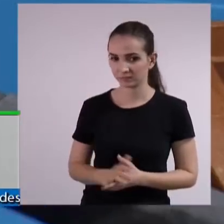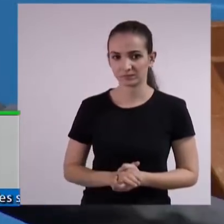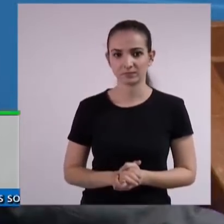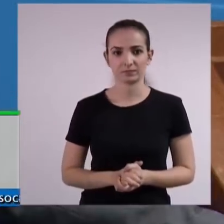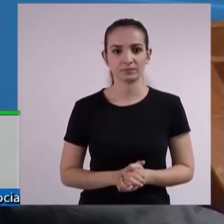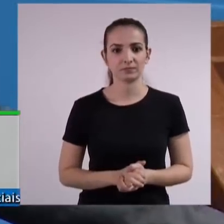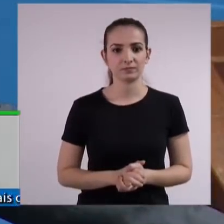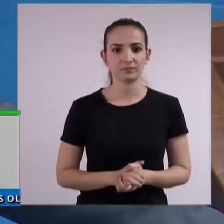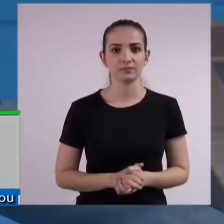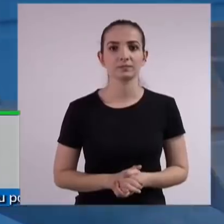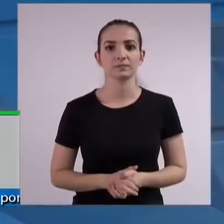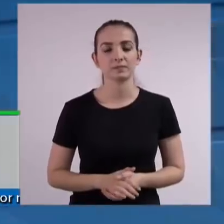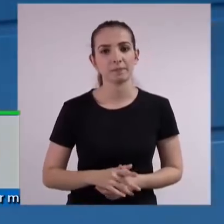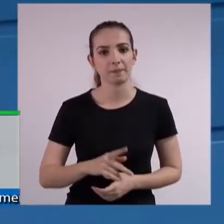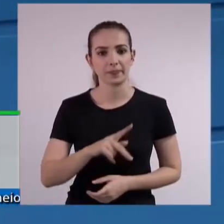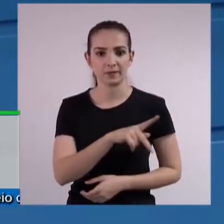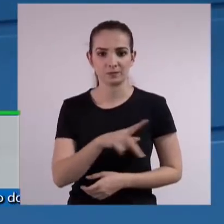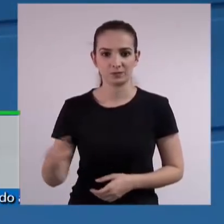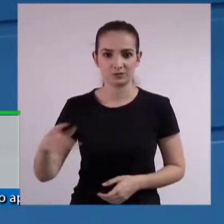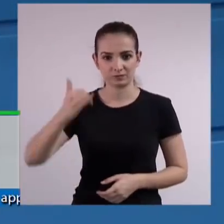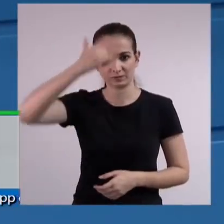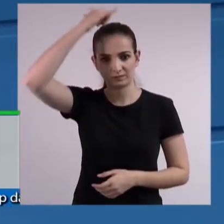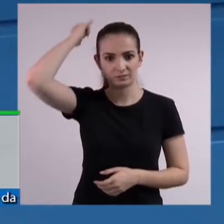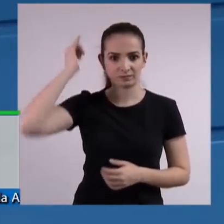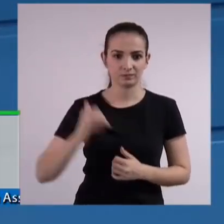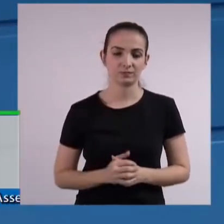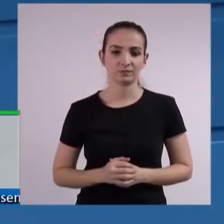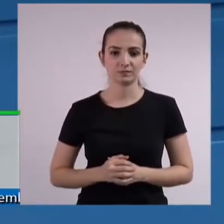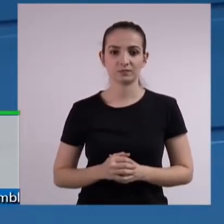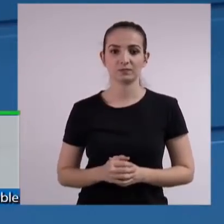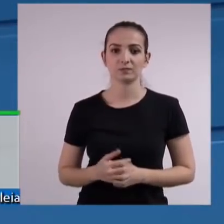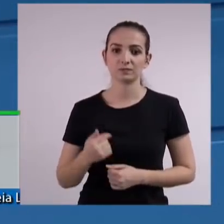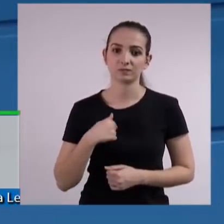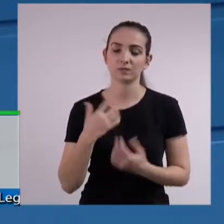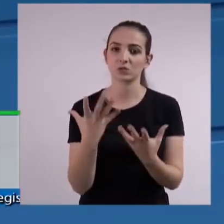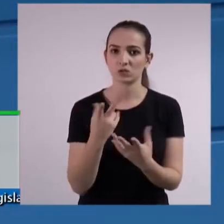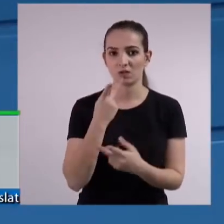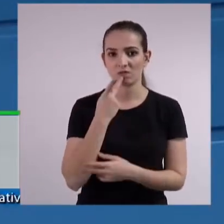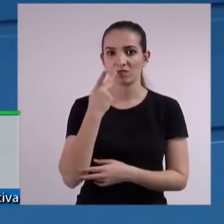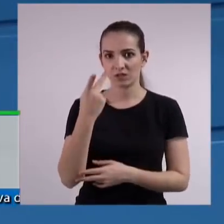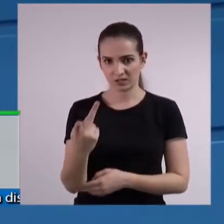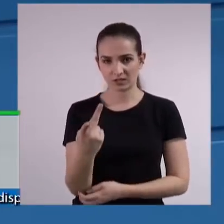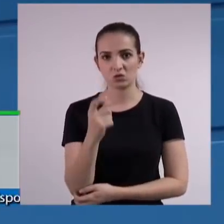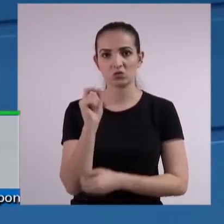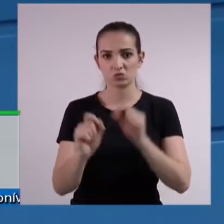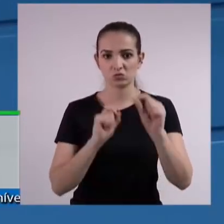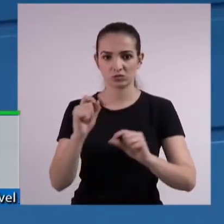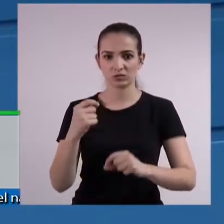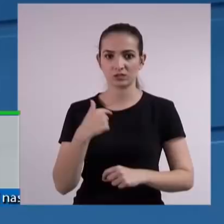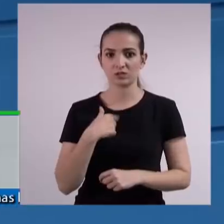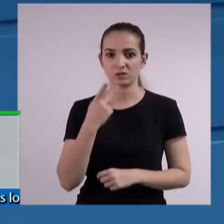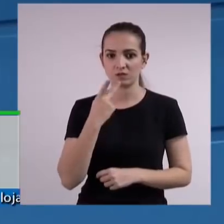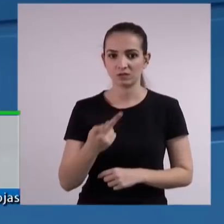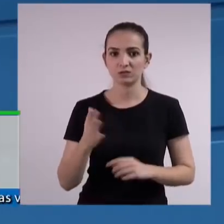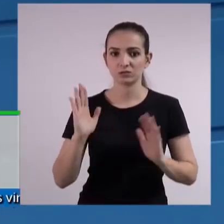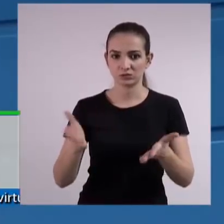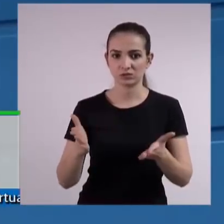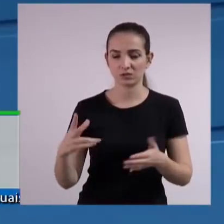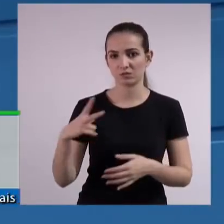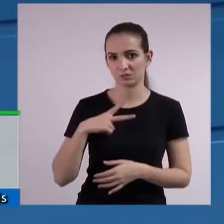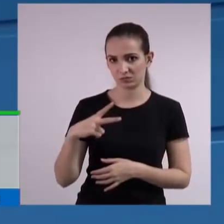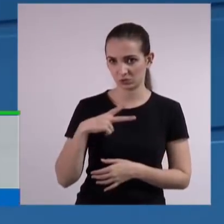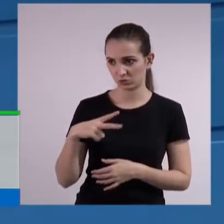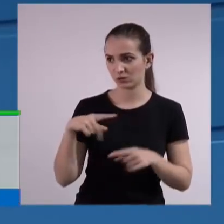Kemp. Presidente Júnior Mock, eu queria repetir aqui o que eu falei a Vossa Excelência na sala